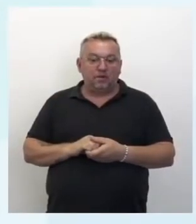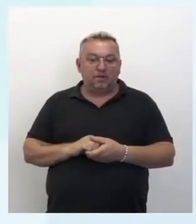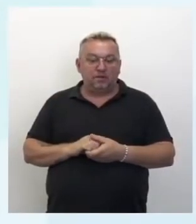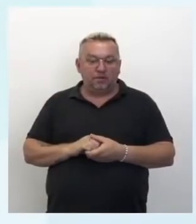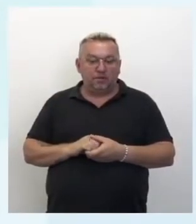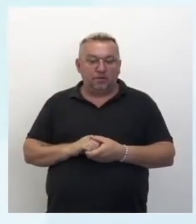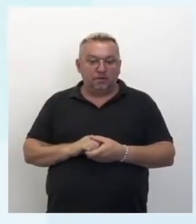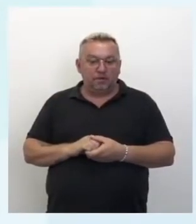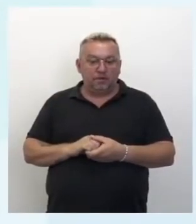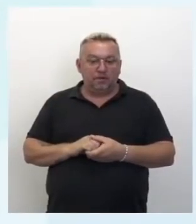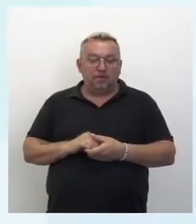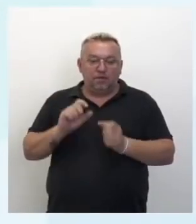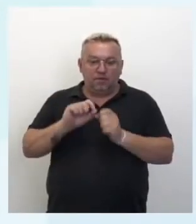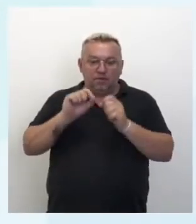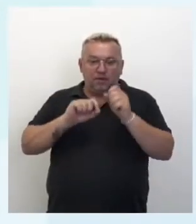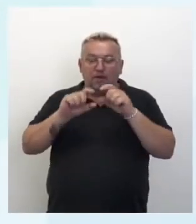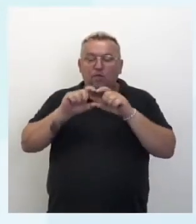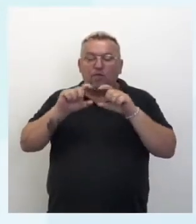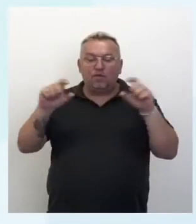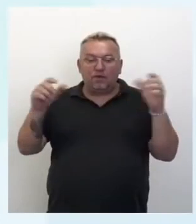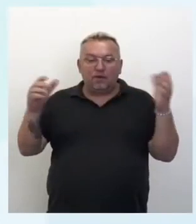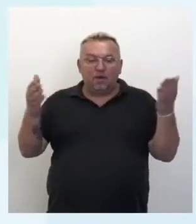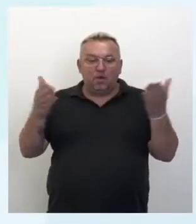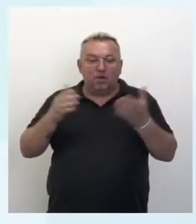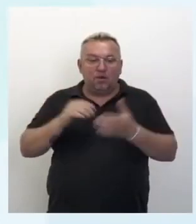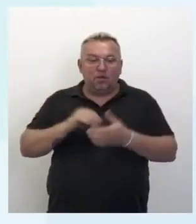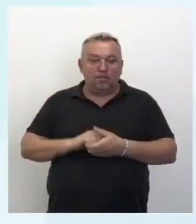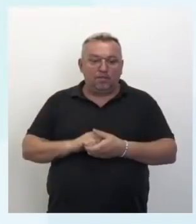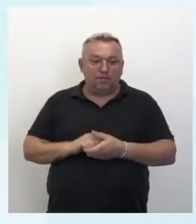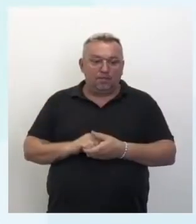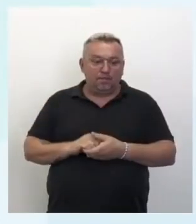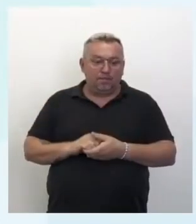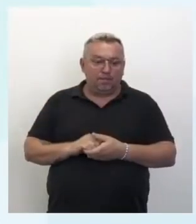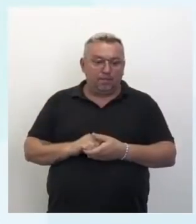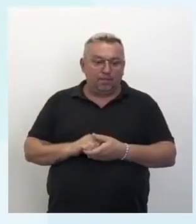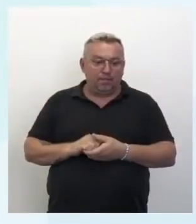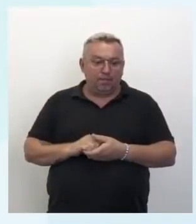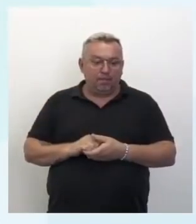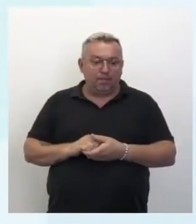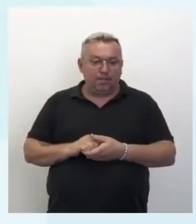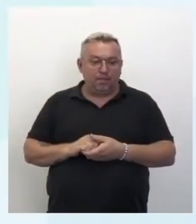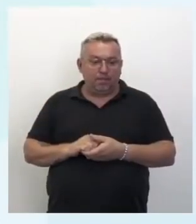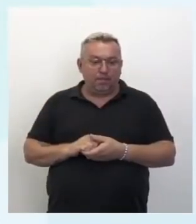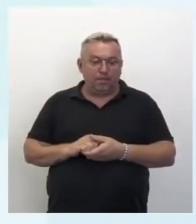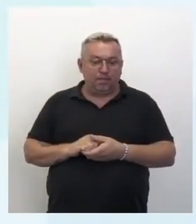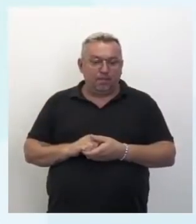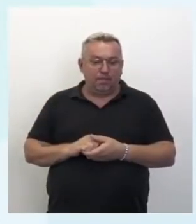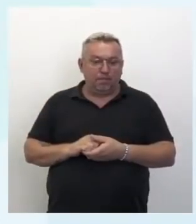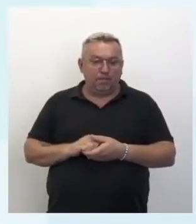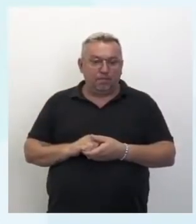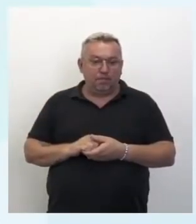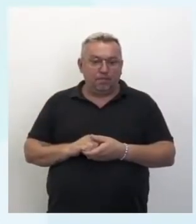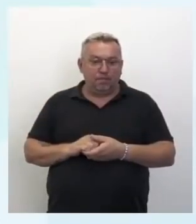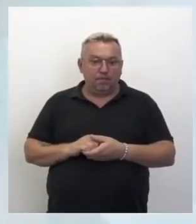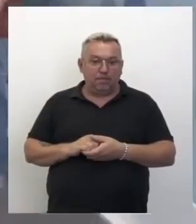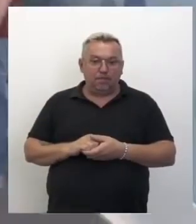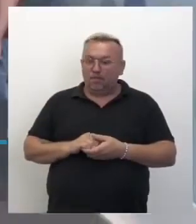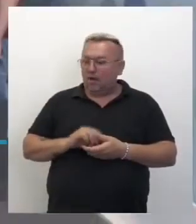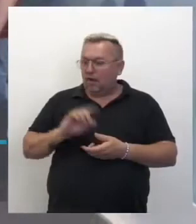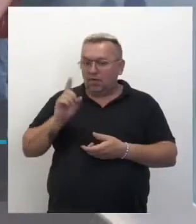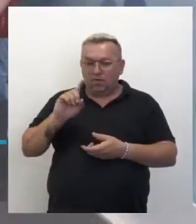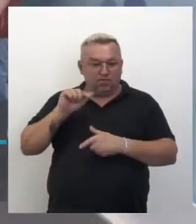agora, vamos montar umas frases aqui. Como é que eu vou falar? Me ajuda aqui, João. Como é que eu vou falar? Eu não vou trabalhar